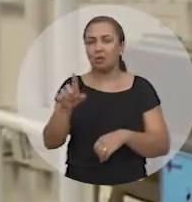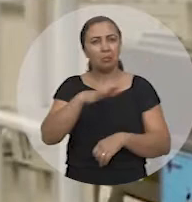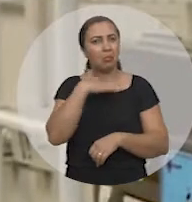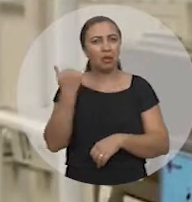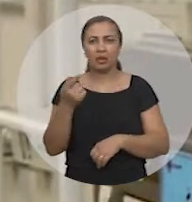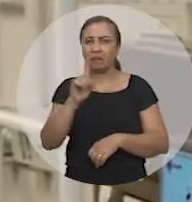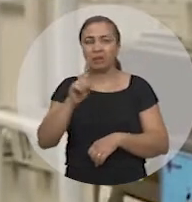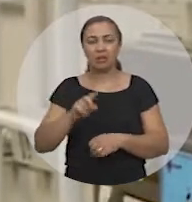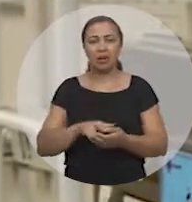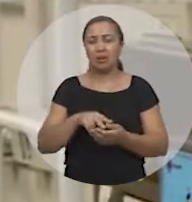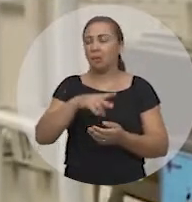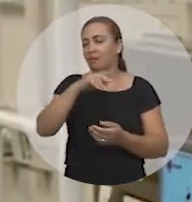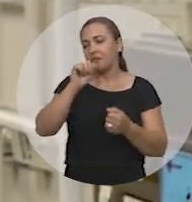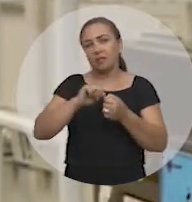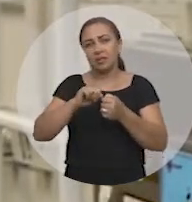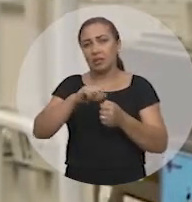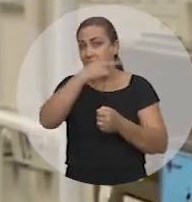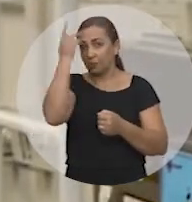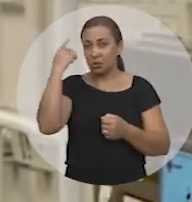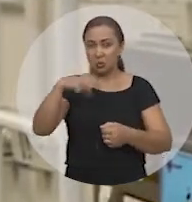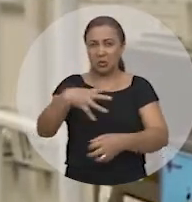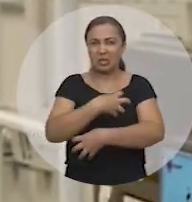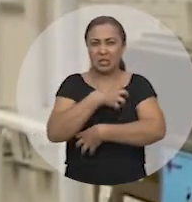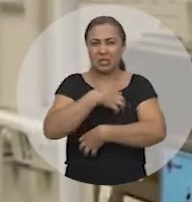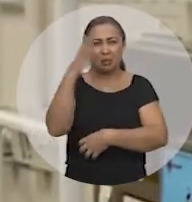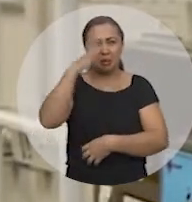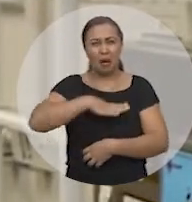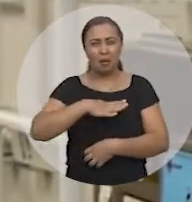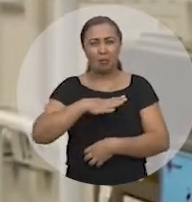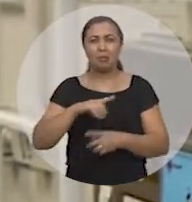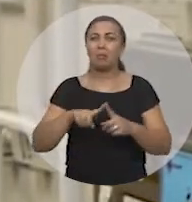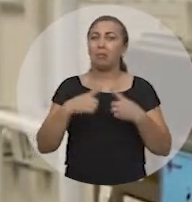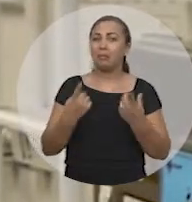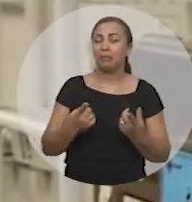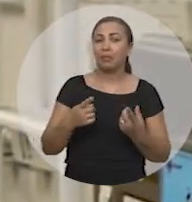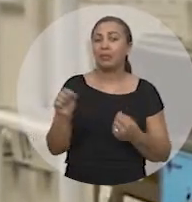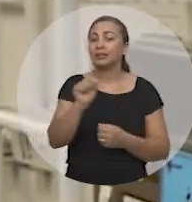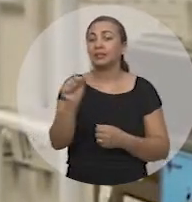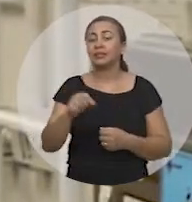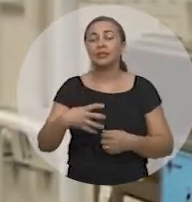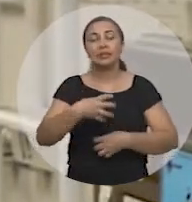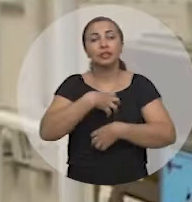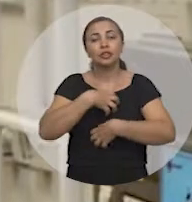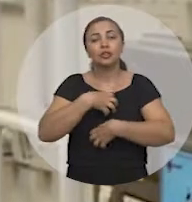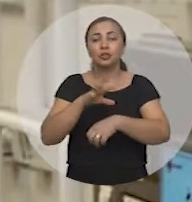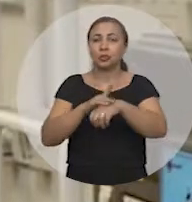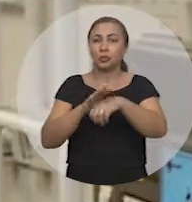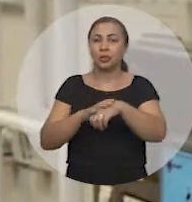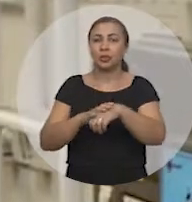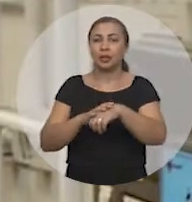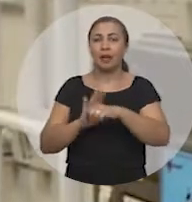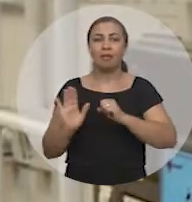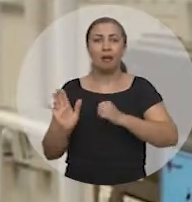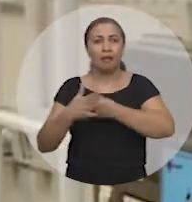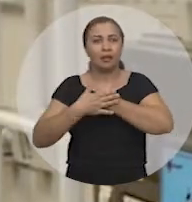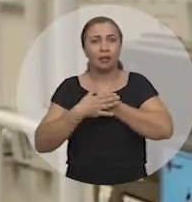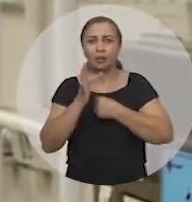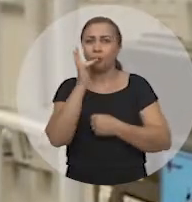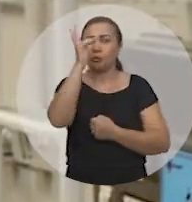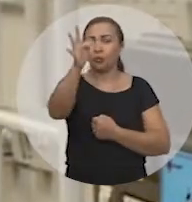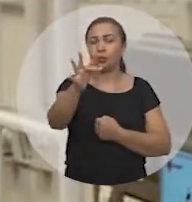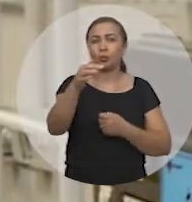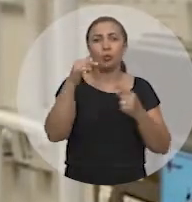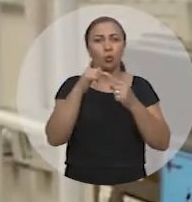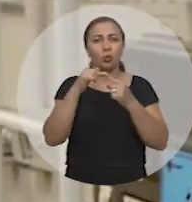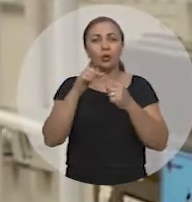não levava o paciente ao óbito, ao contrário da varíola humana. No entanto, quem adoecia da varíola bovina estava protegido num